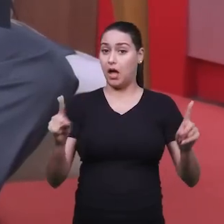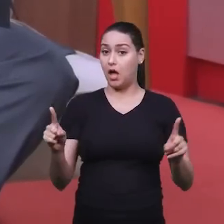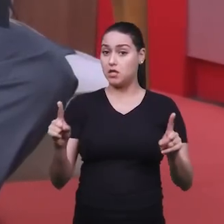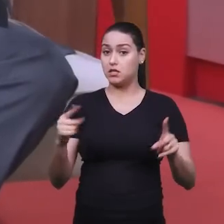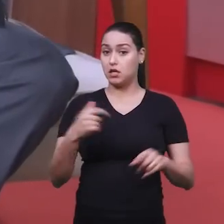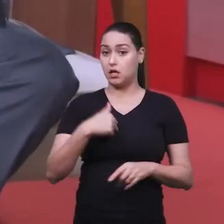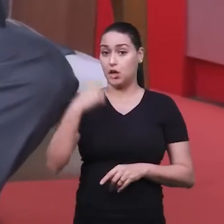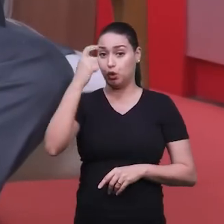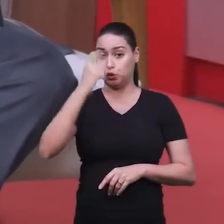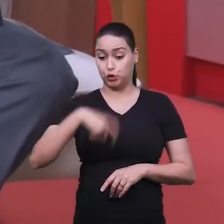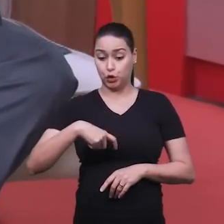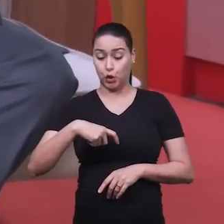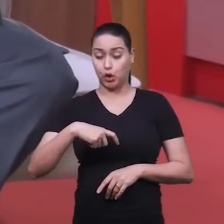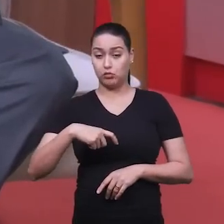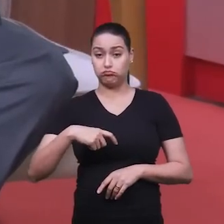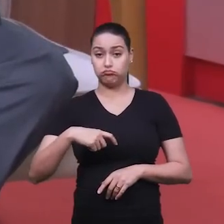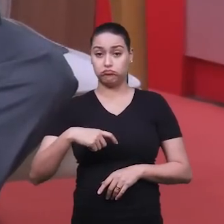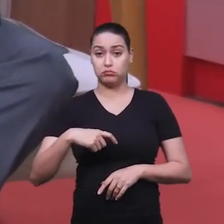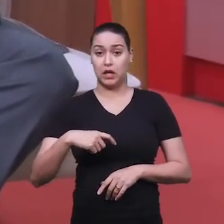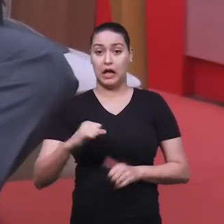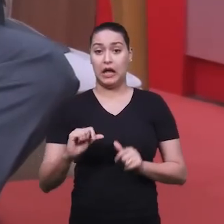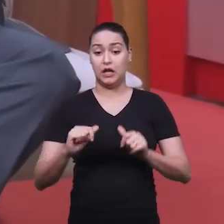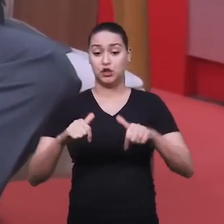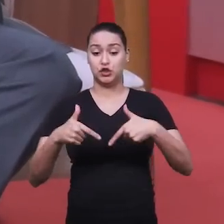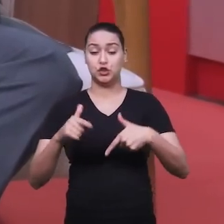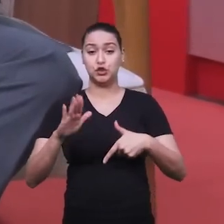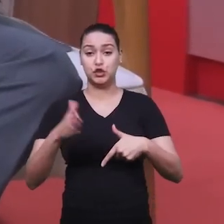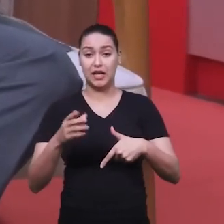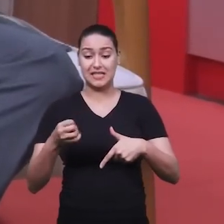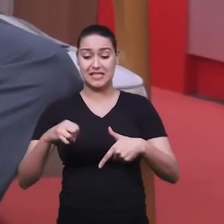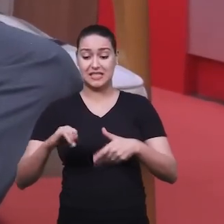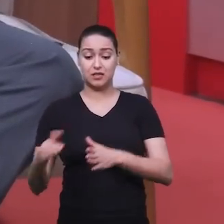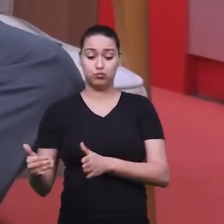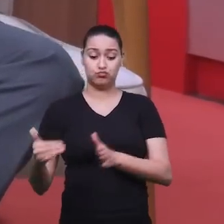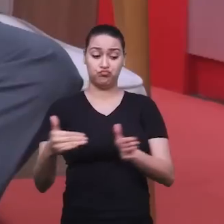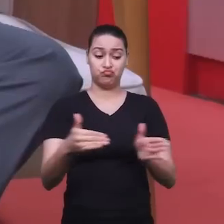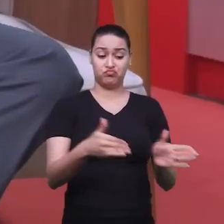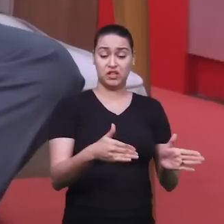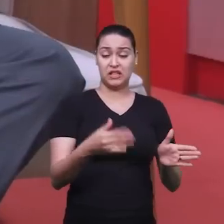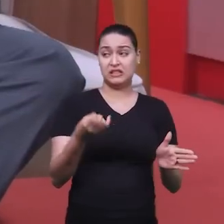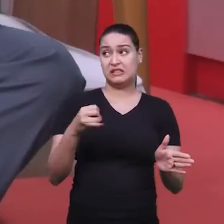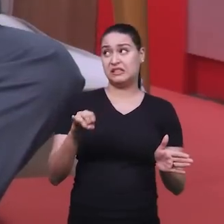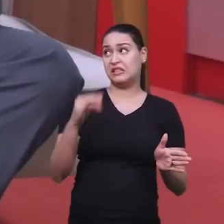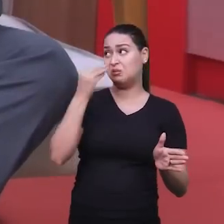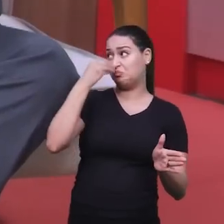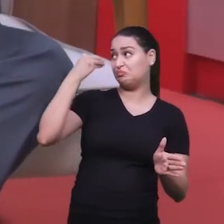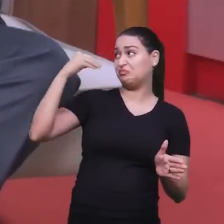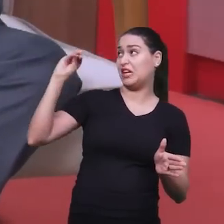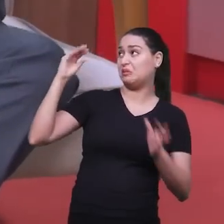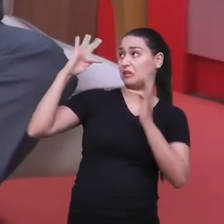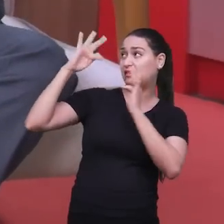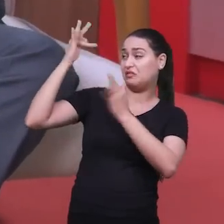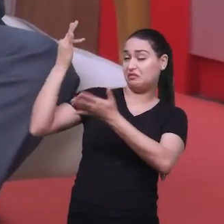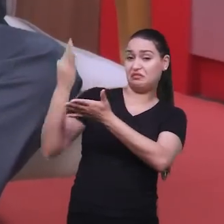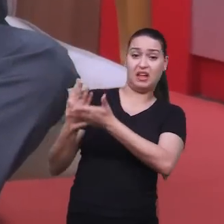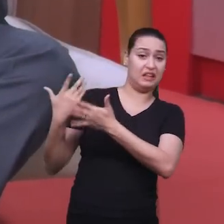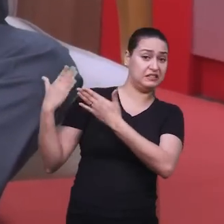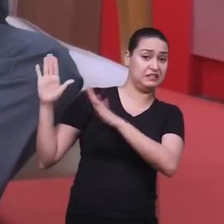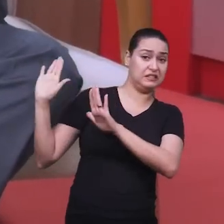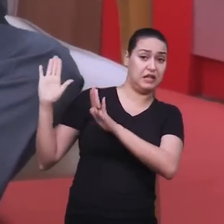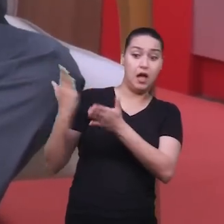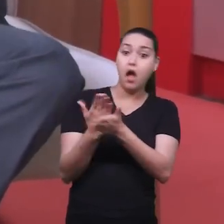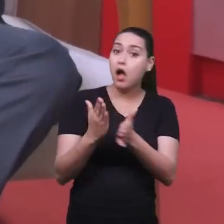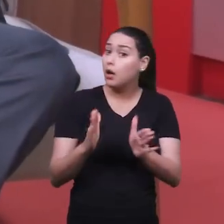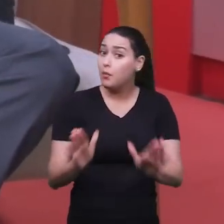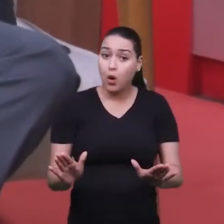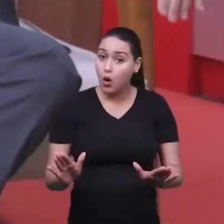corações. Agora, aquilo que nós fizemos, tendo havido um desvio, uma negação da fé, tudo se perde. Para nós,